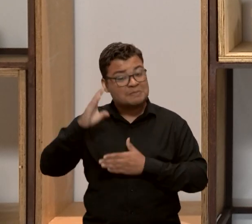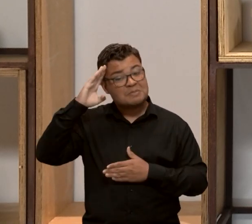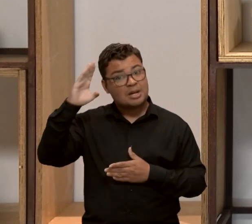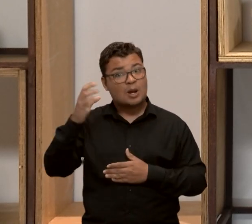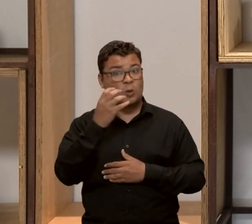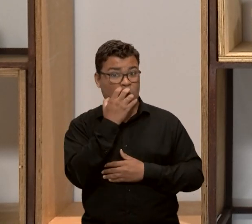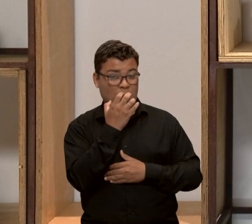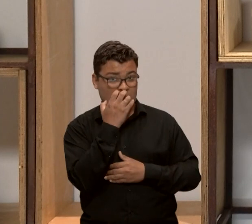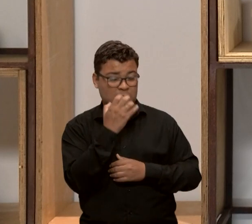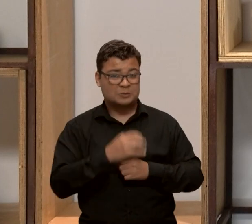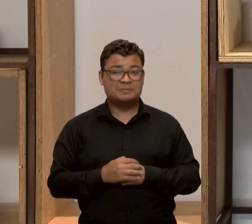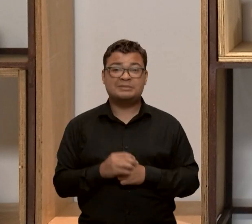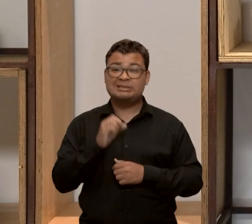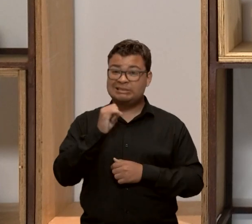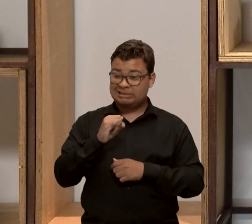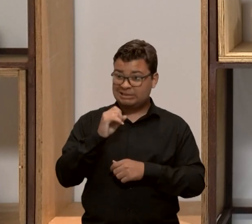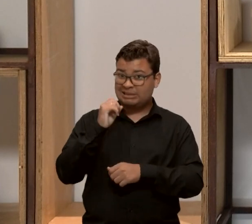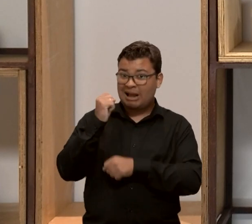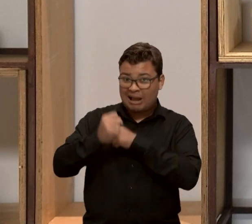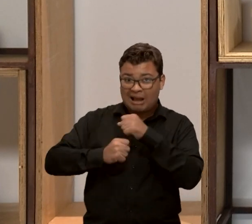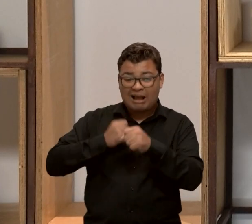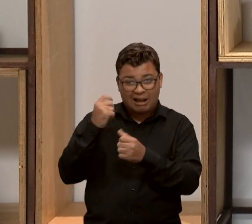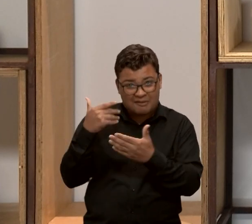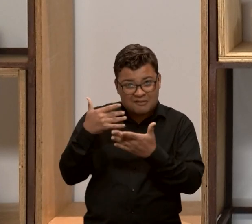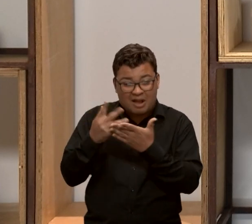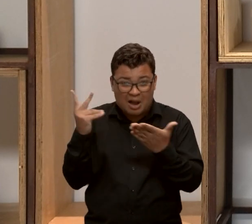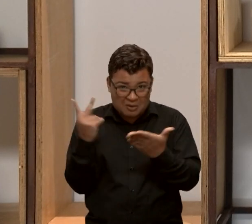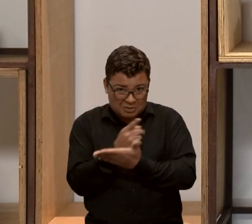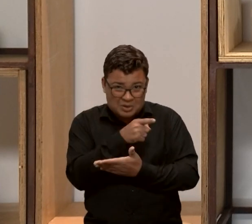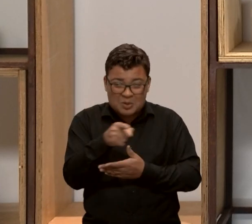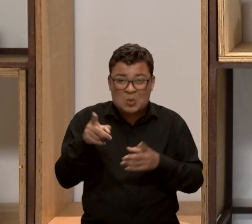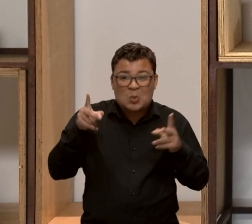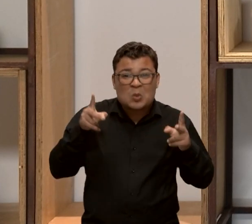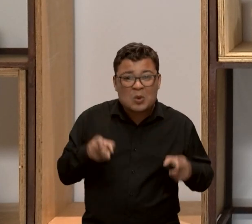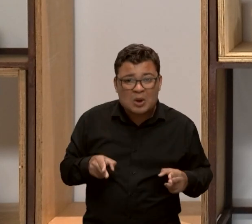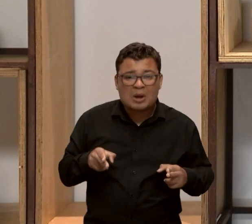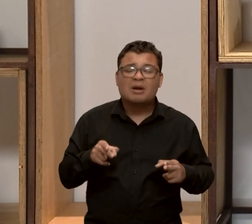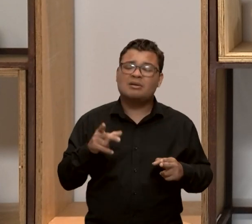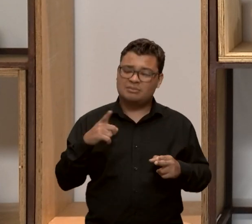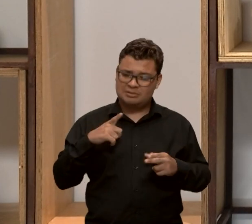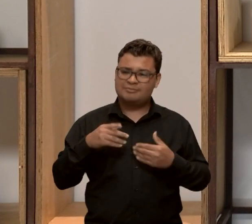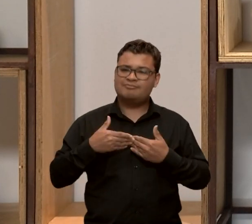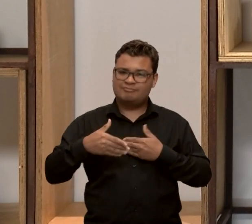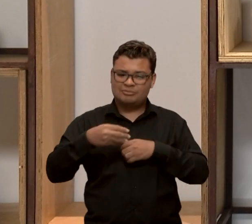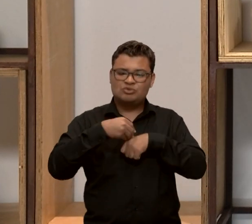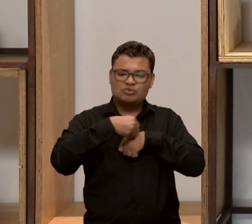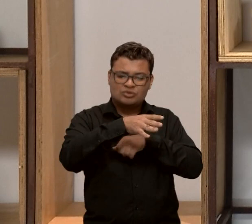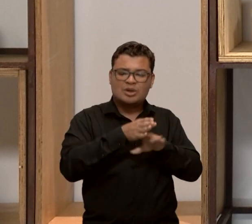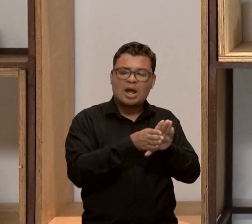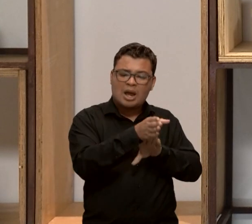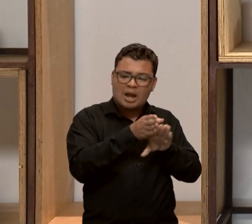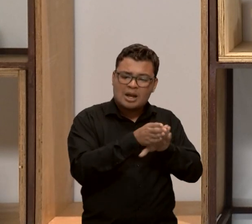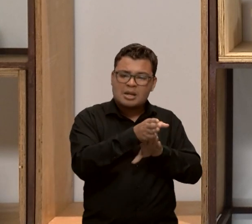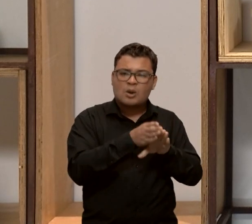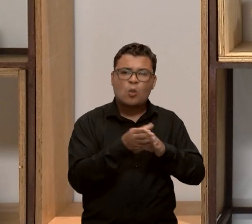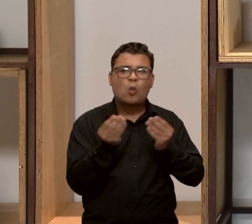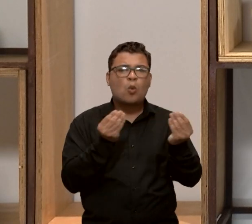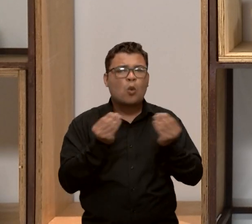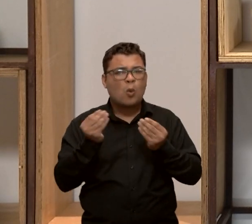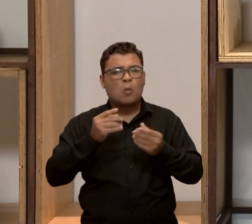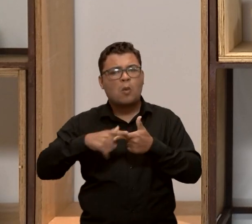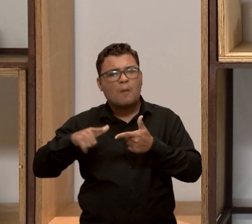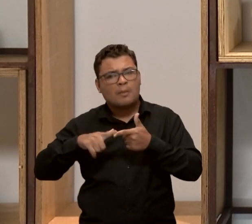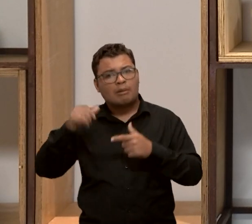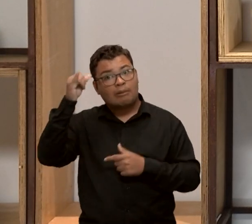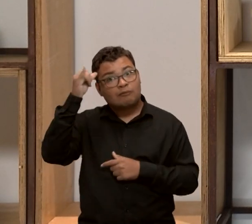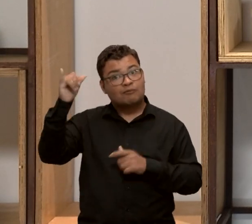esse problema no final de ano, fique com a gente, porque você pode receber várias orientações de como evitar esse problema,